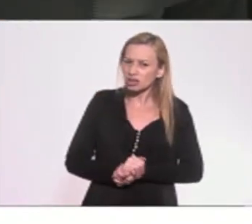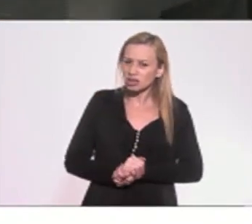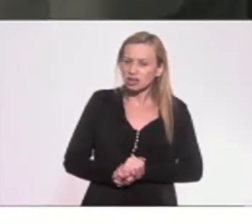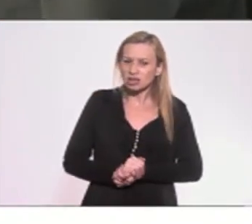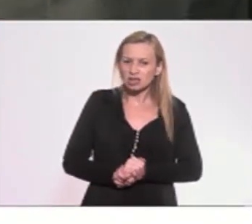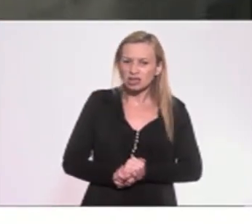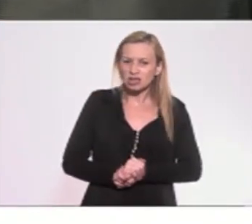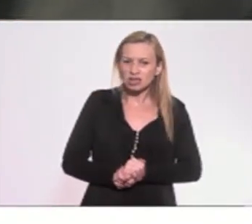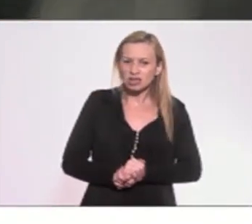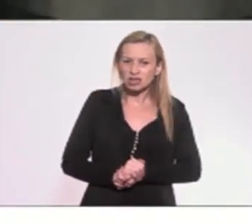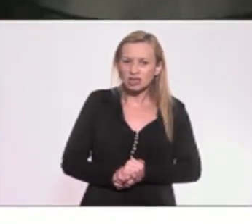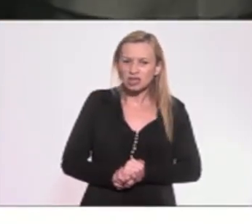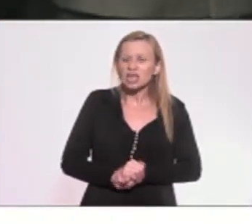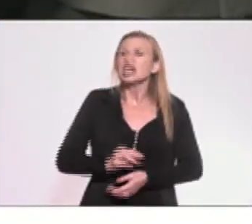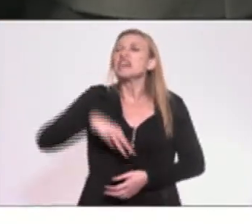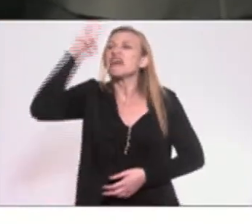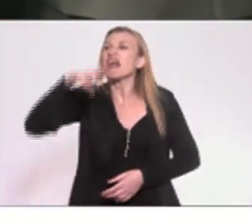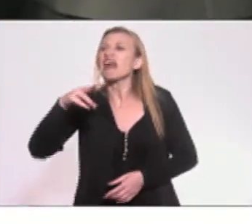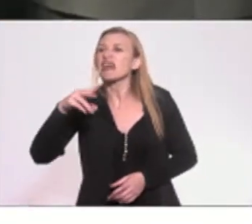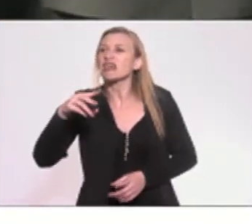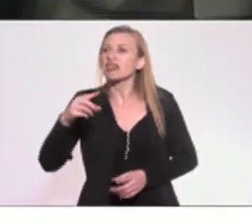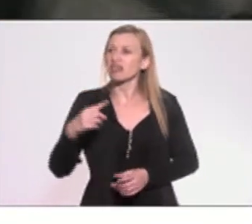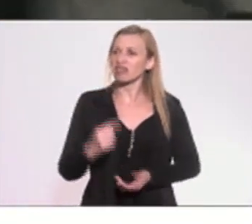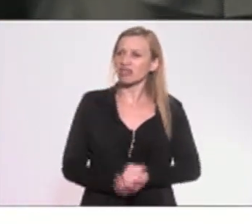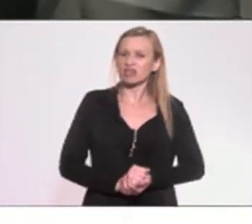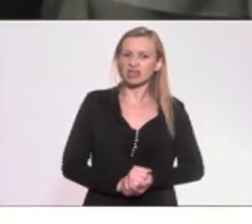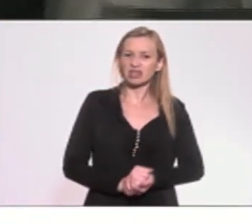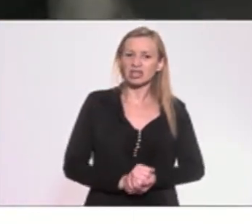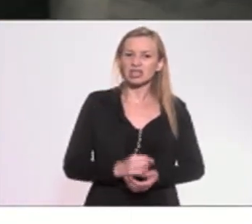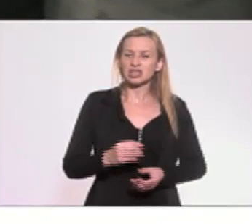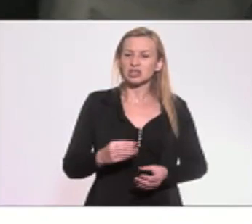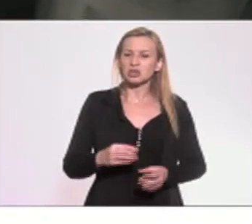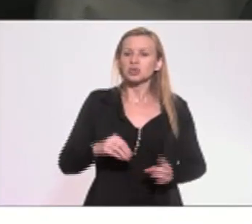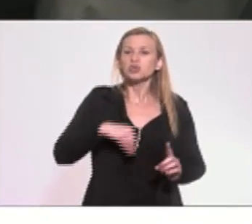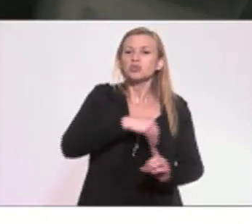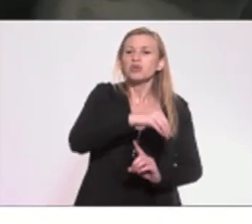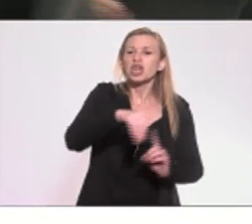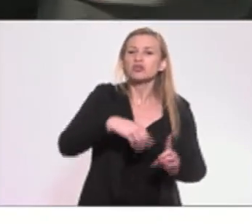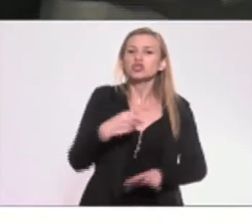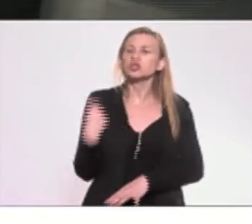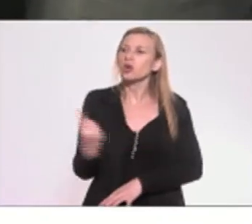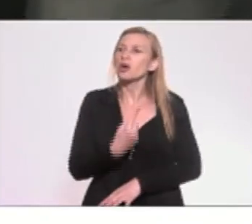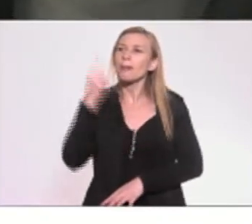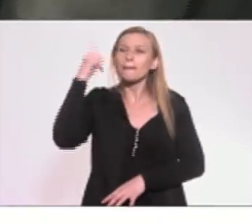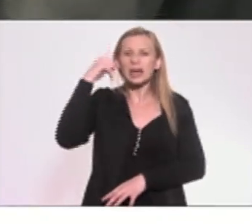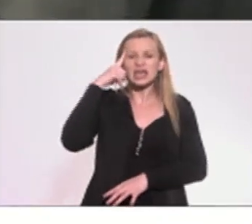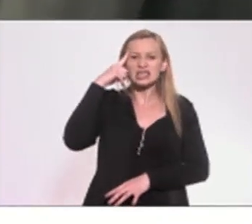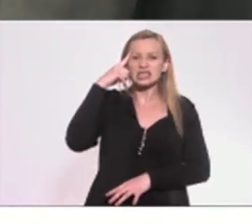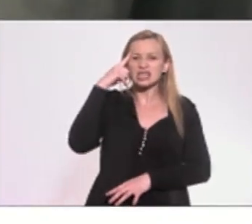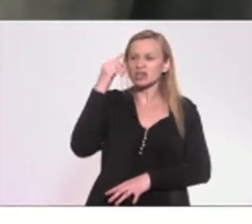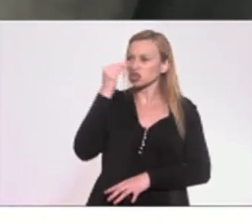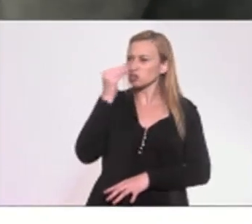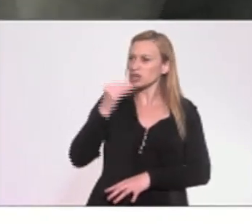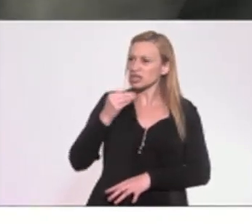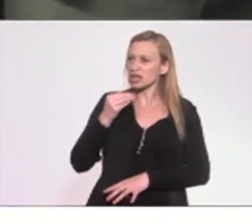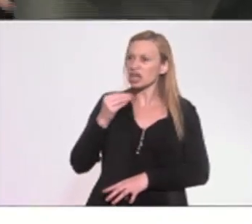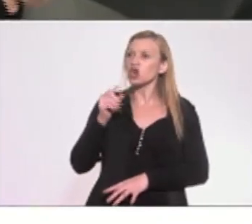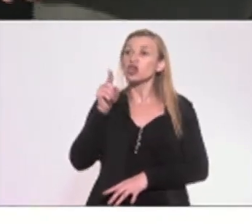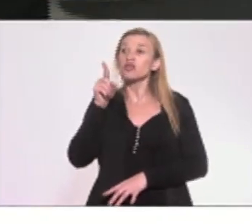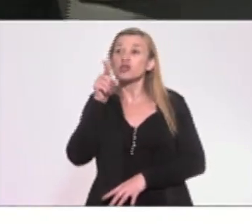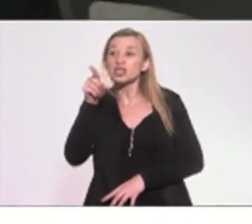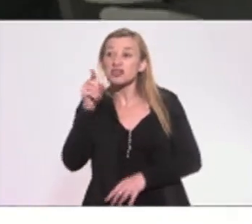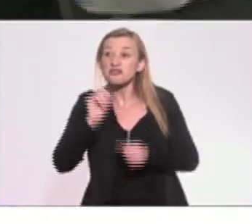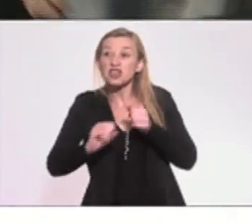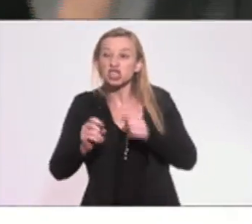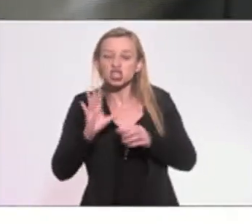Quem de entre nós pensas tu que ignora o que fizeste na noite